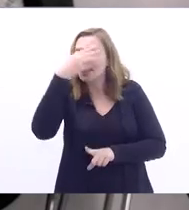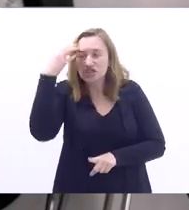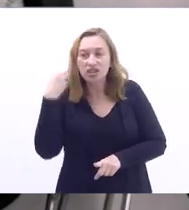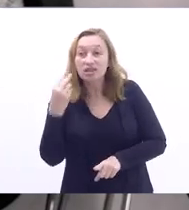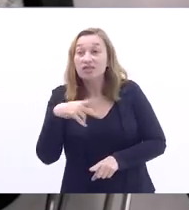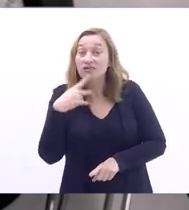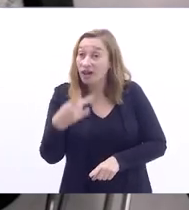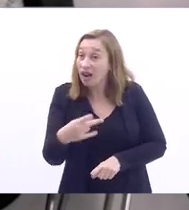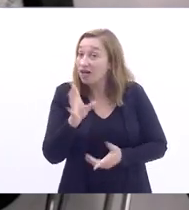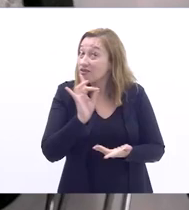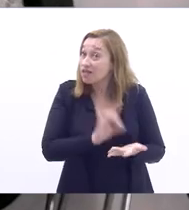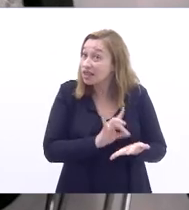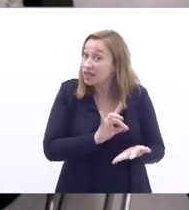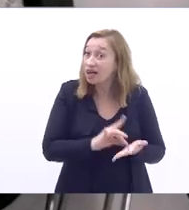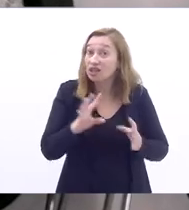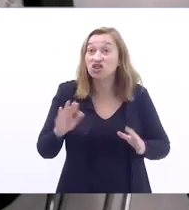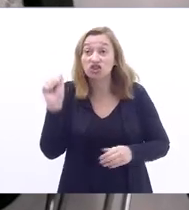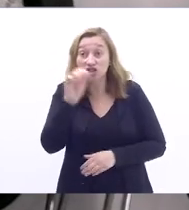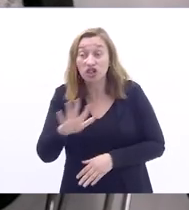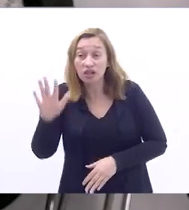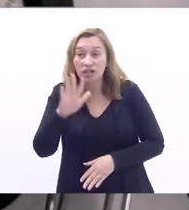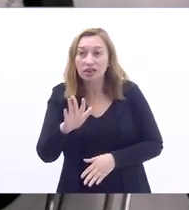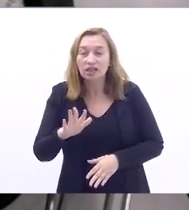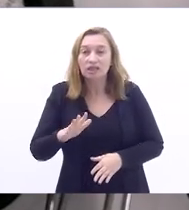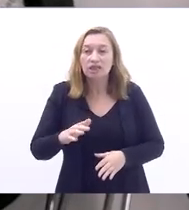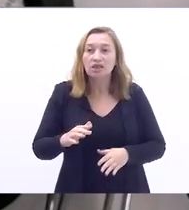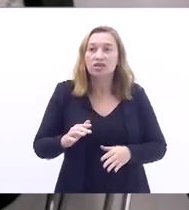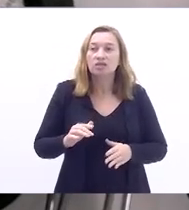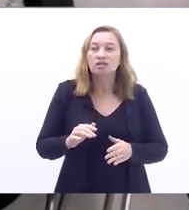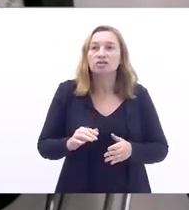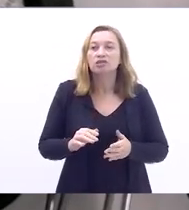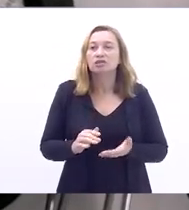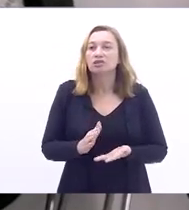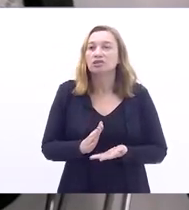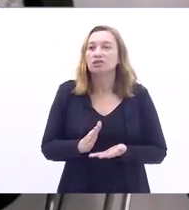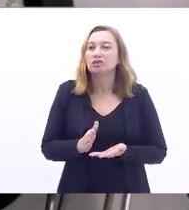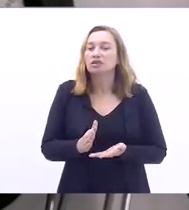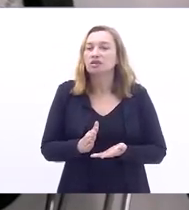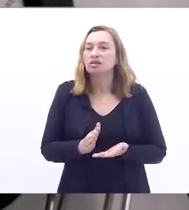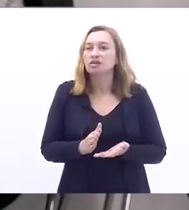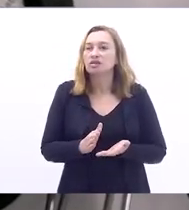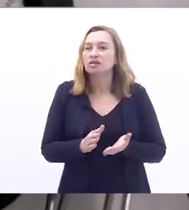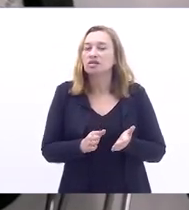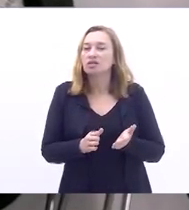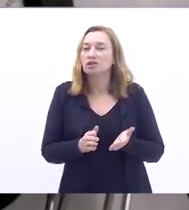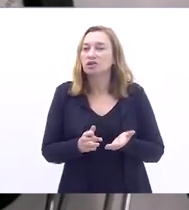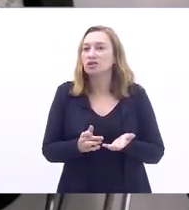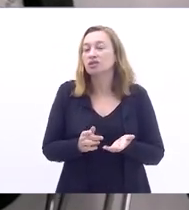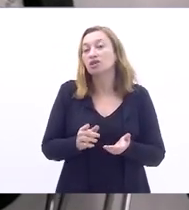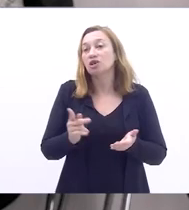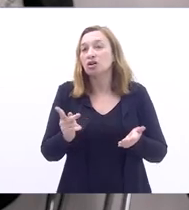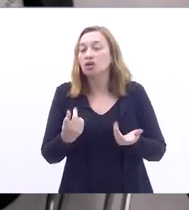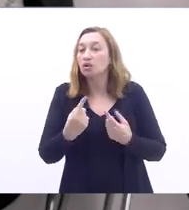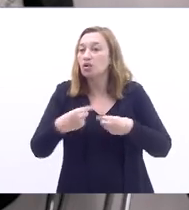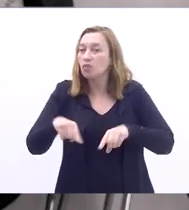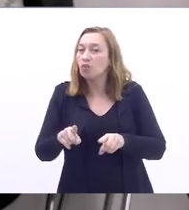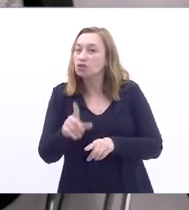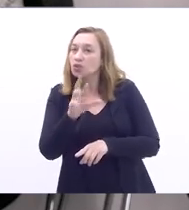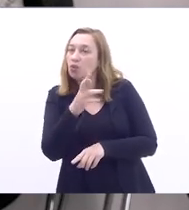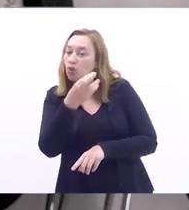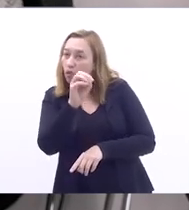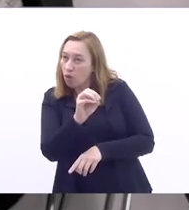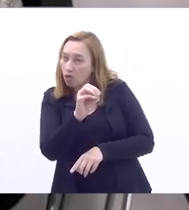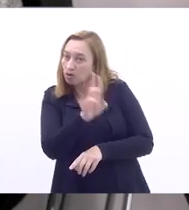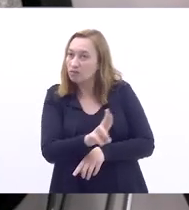esqueceu de dizer a verdade como todo tentou se matar o fórum do Conselho Universitário porque no koro na